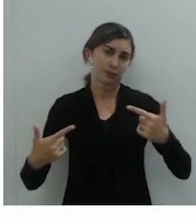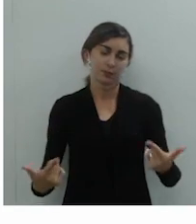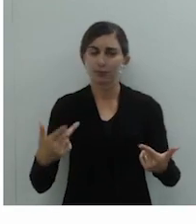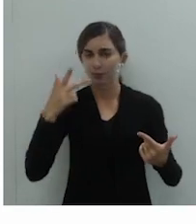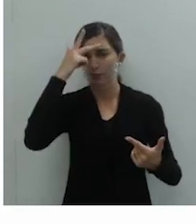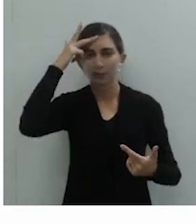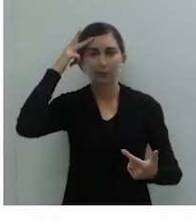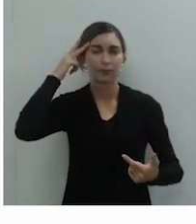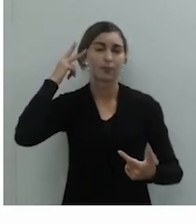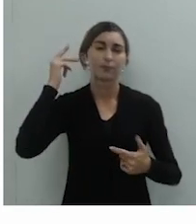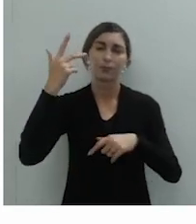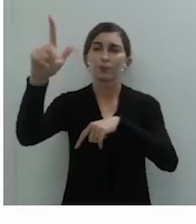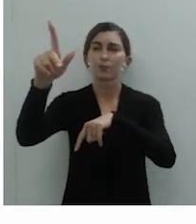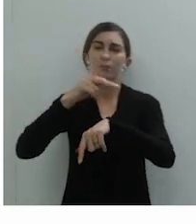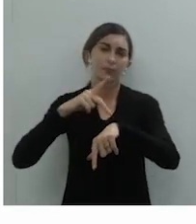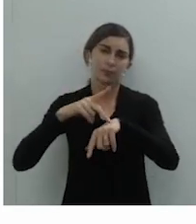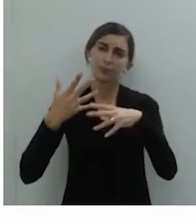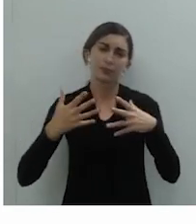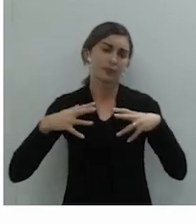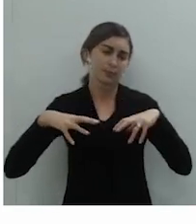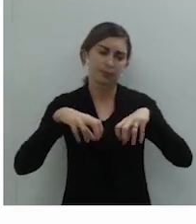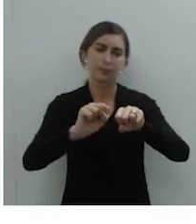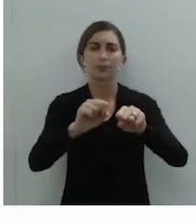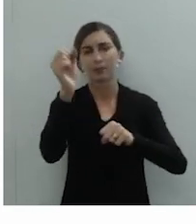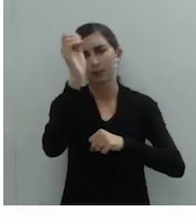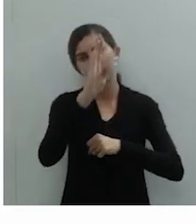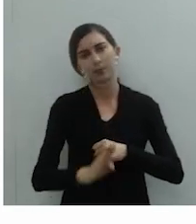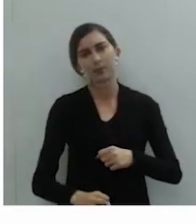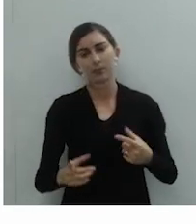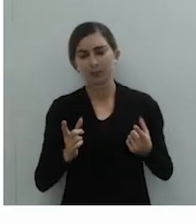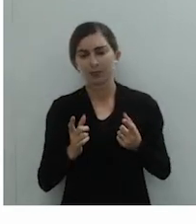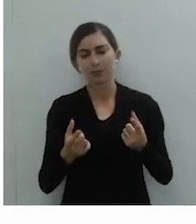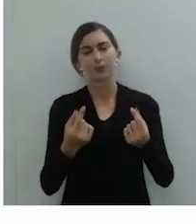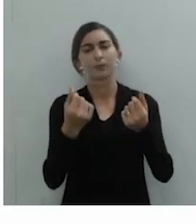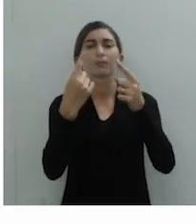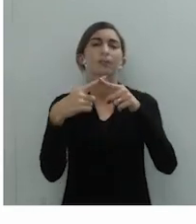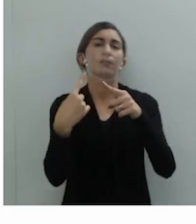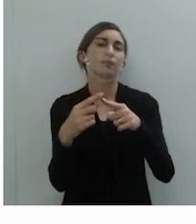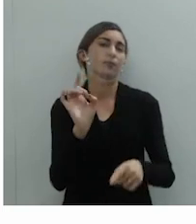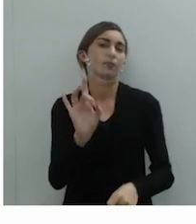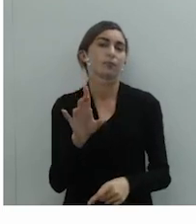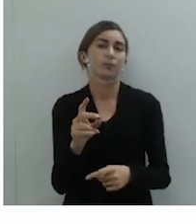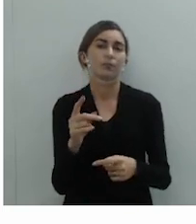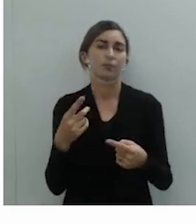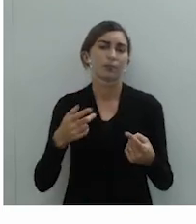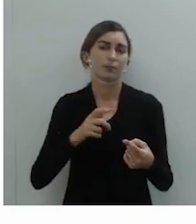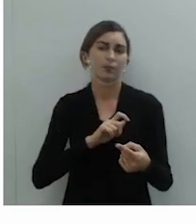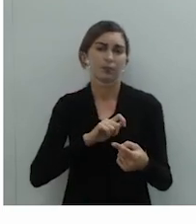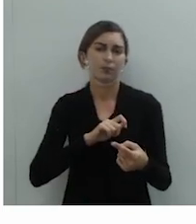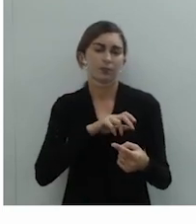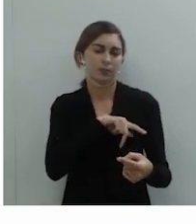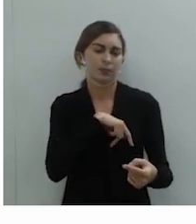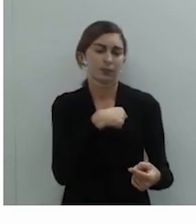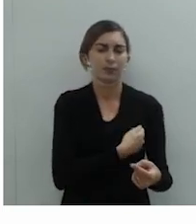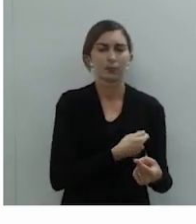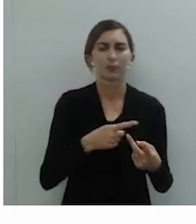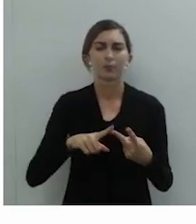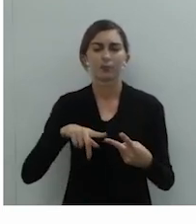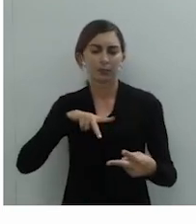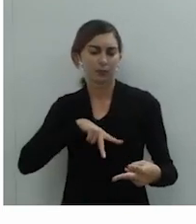mundo estava de olho no Brasil e nas suas riquezas. E por que só Portugal e Espanha? A França foi um desses países